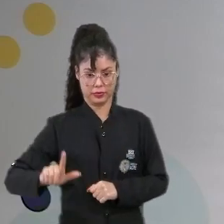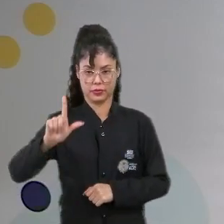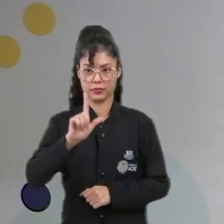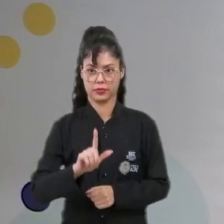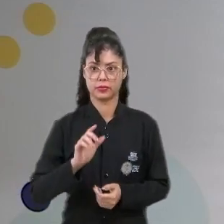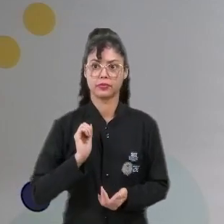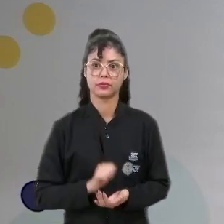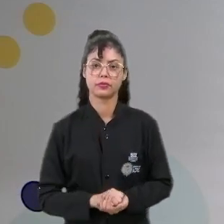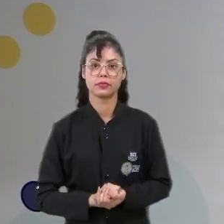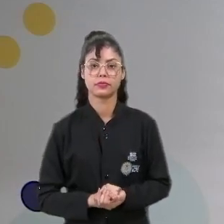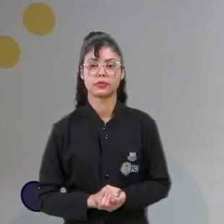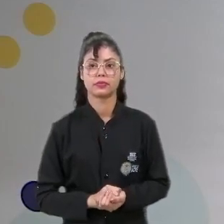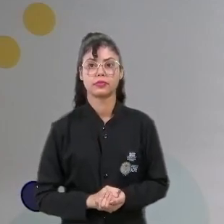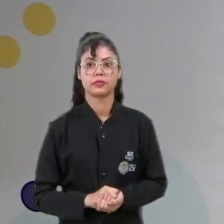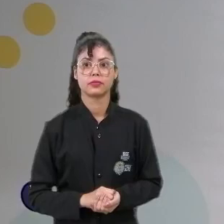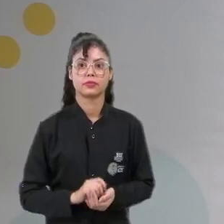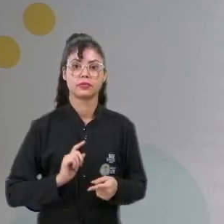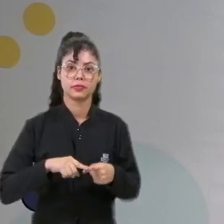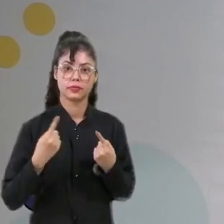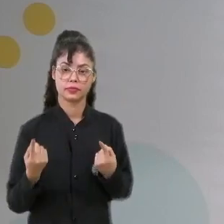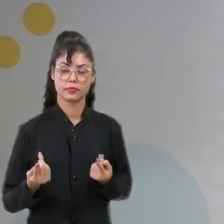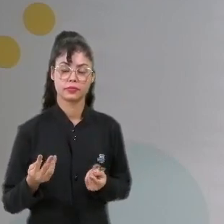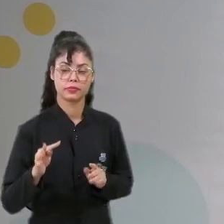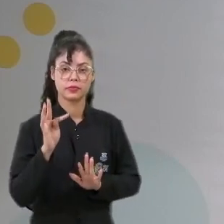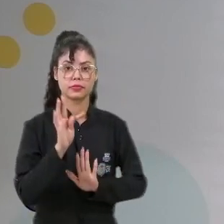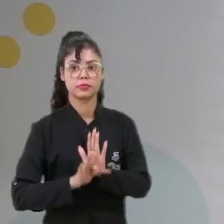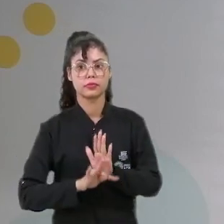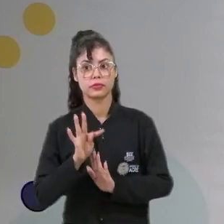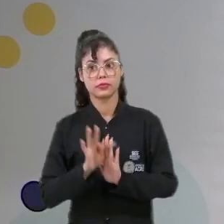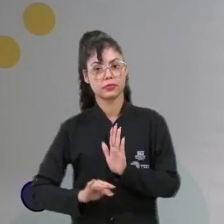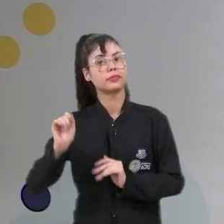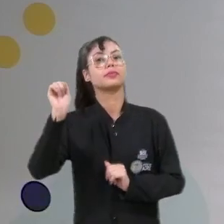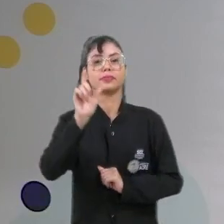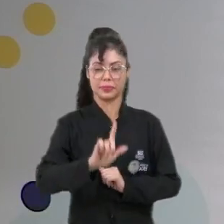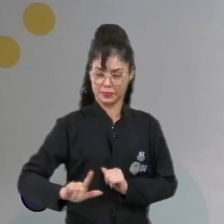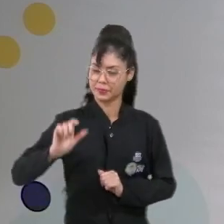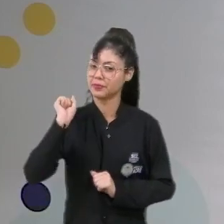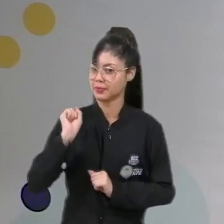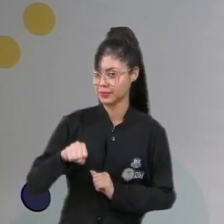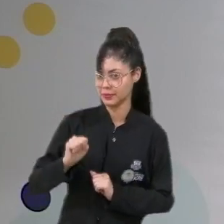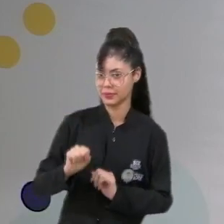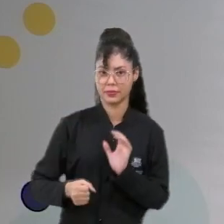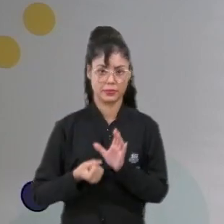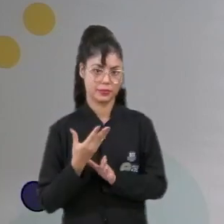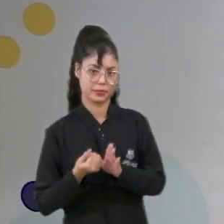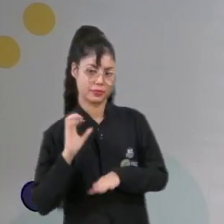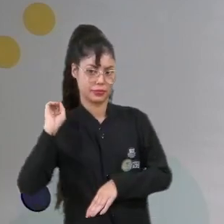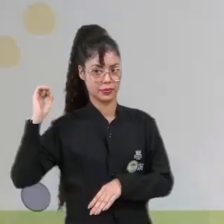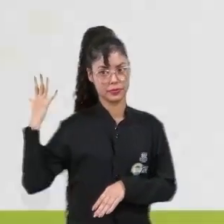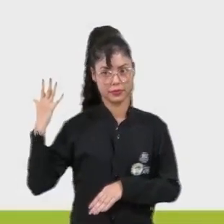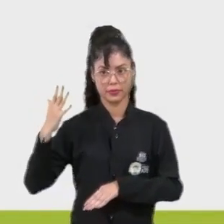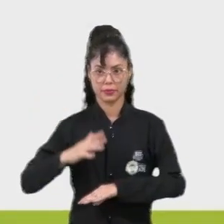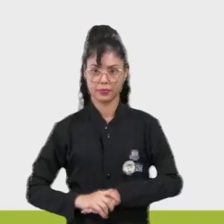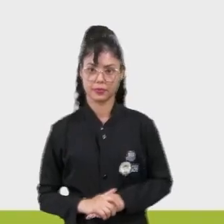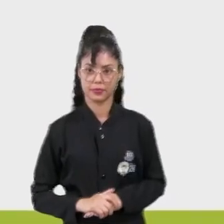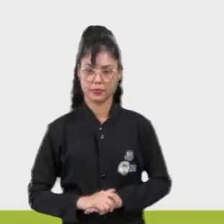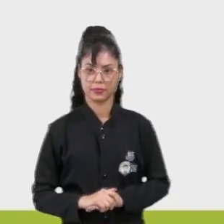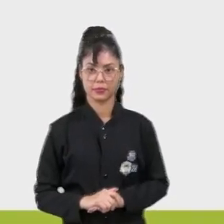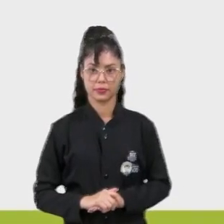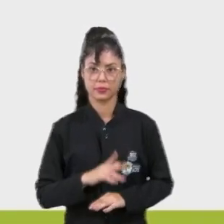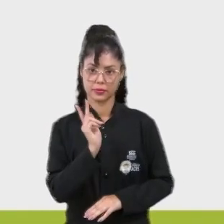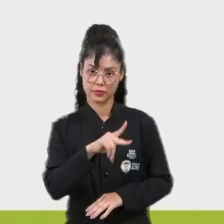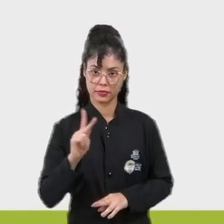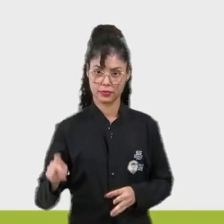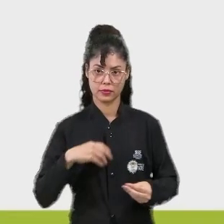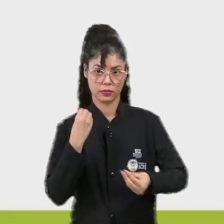literário, claro, mas sim um texto literário que foi produzido nesse caso, correto? Vamos lá.